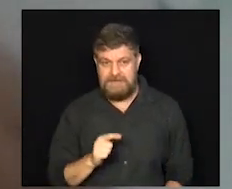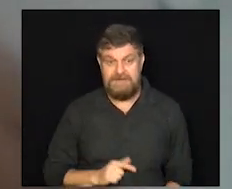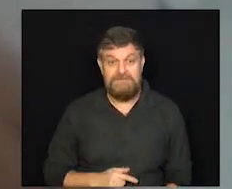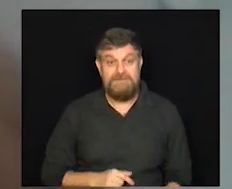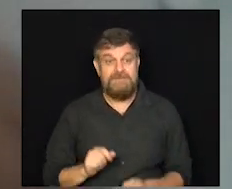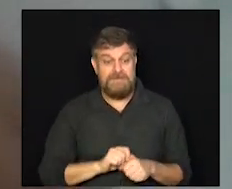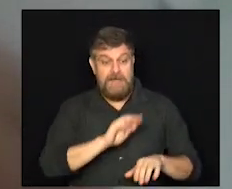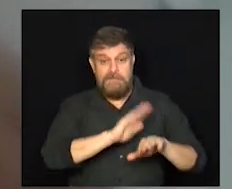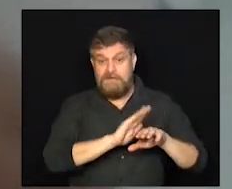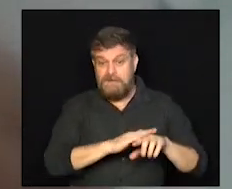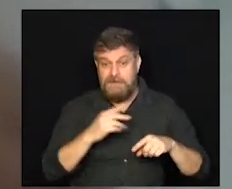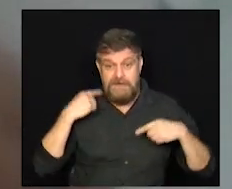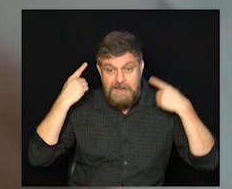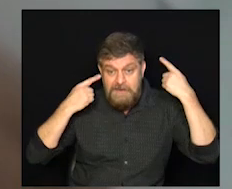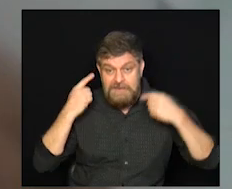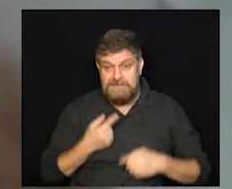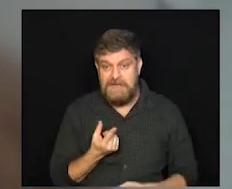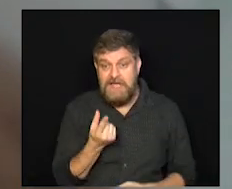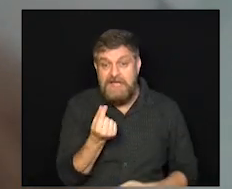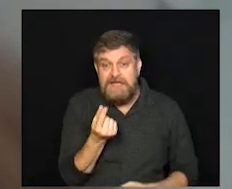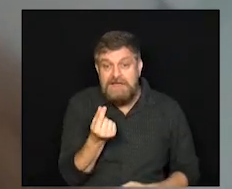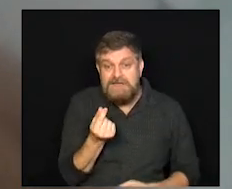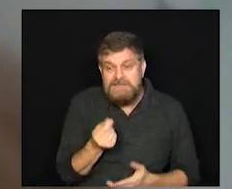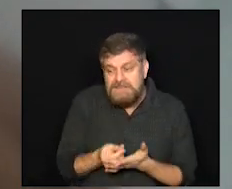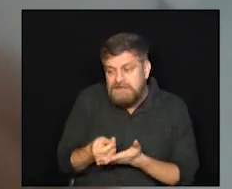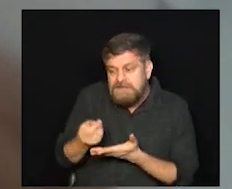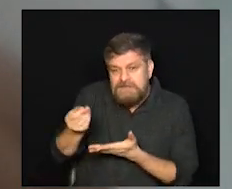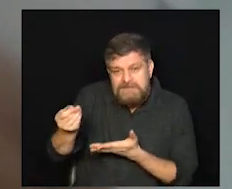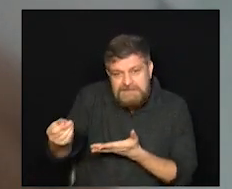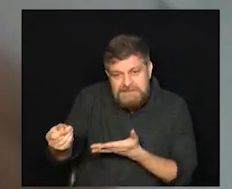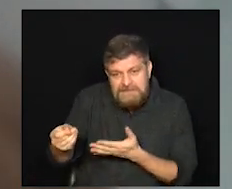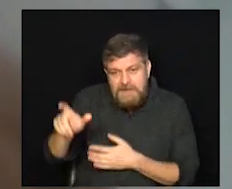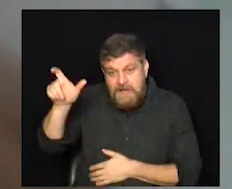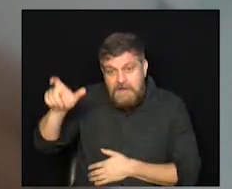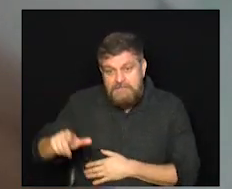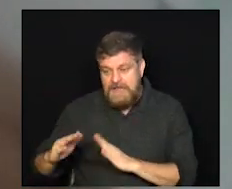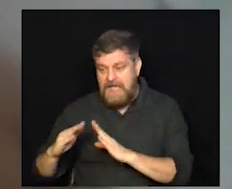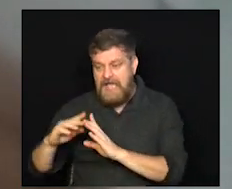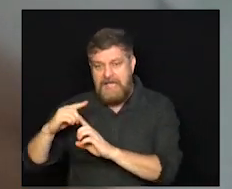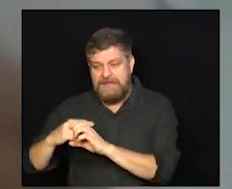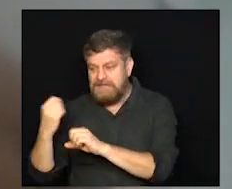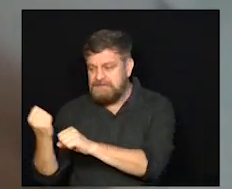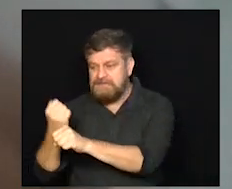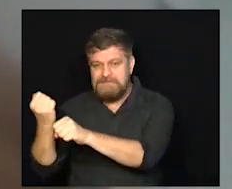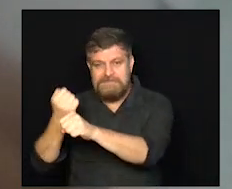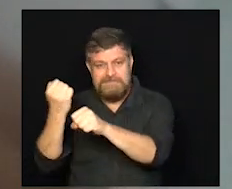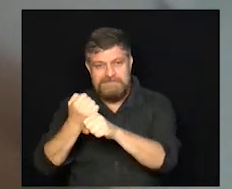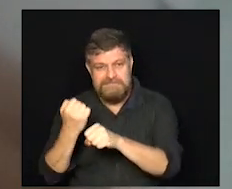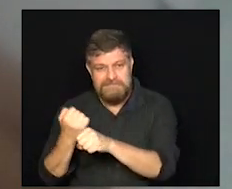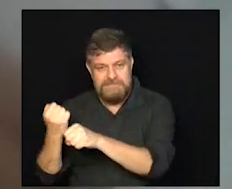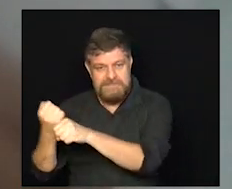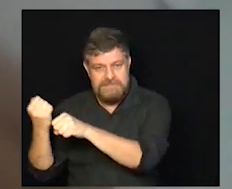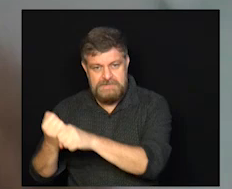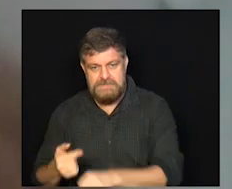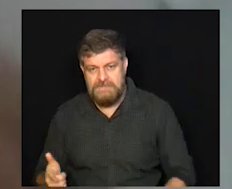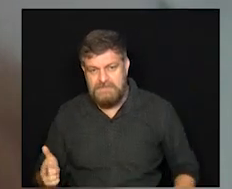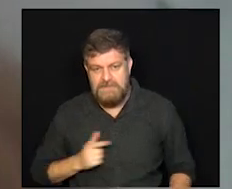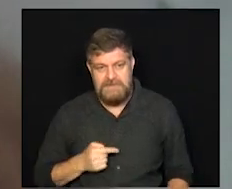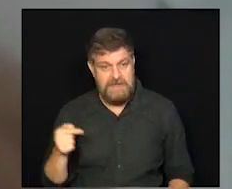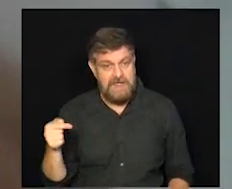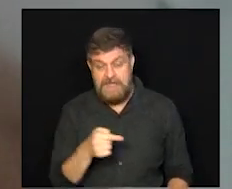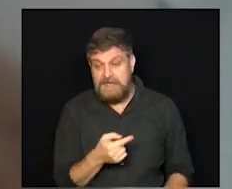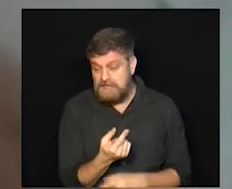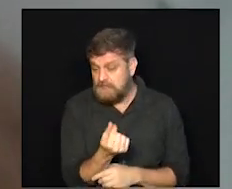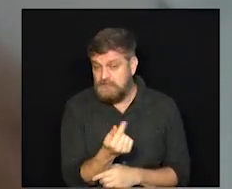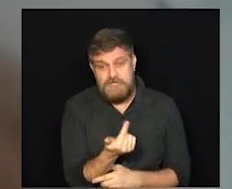loucura. Emprestou dinheiro para os ortodoxos reconstruir a igreja sem ter um centavo na cúria na